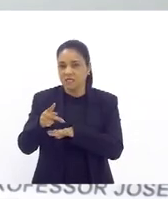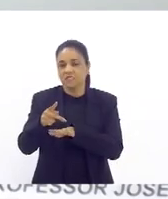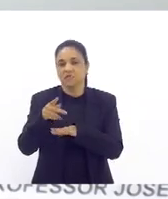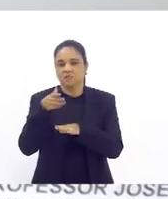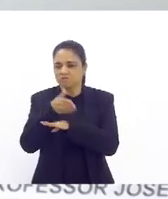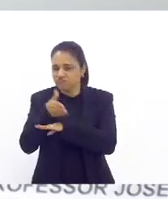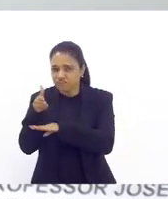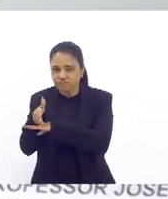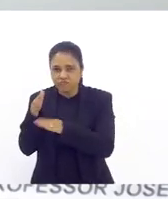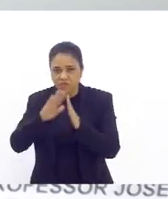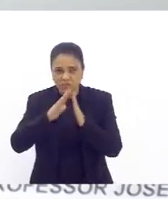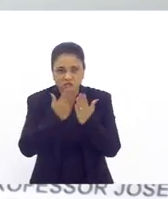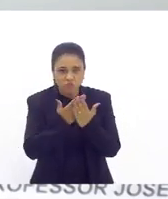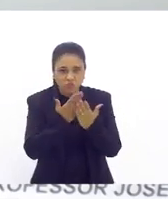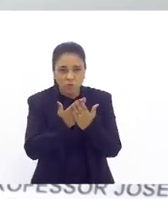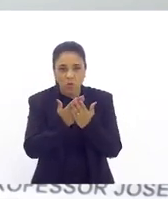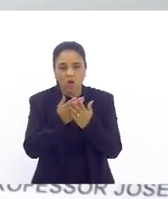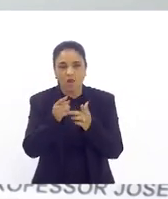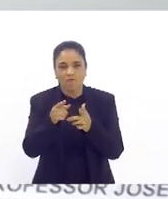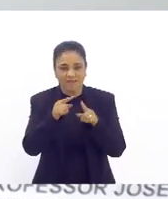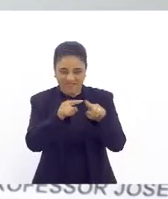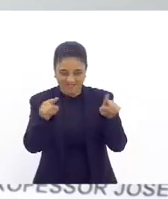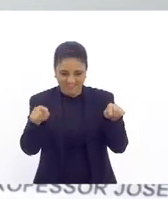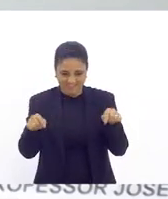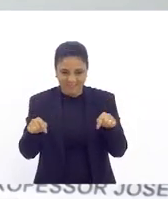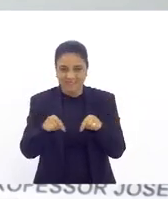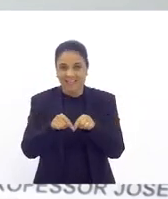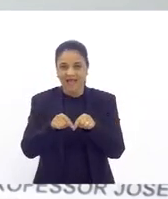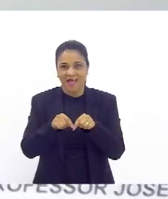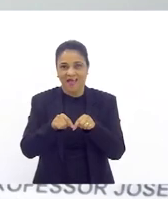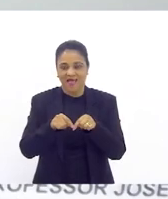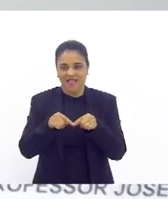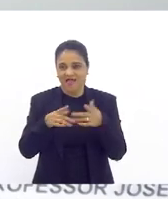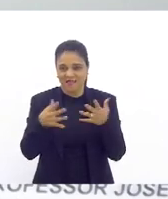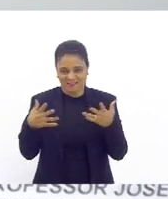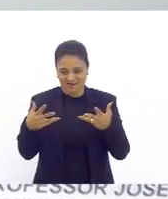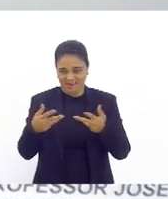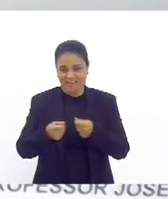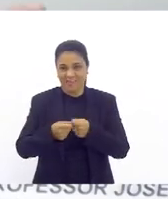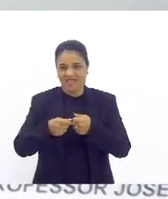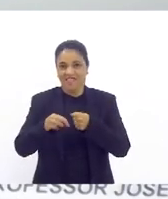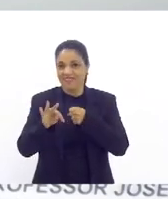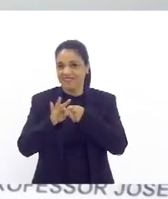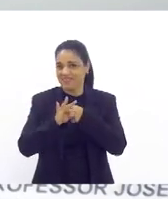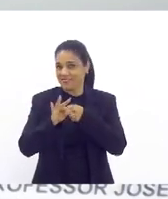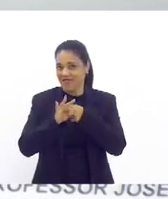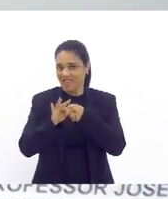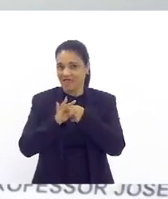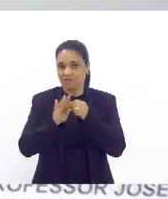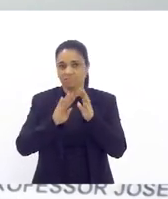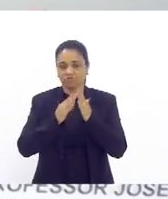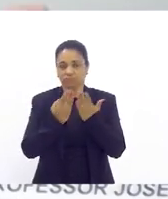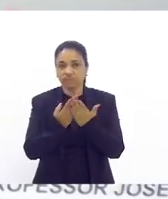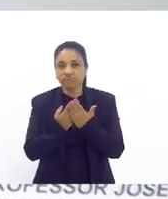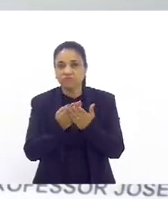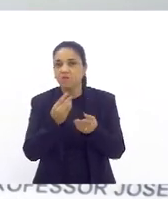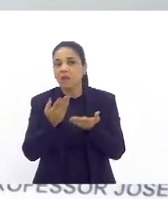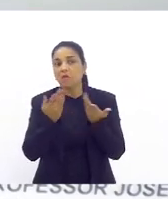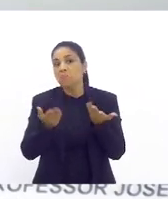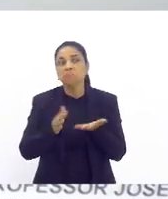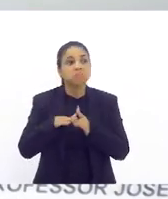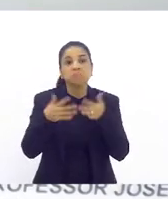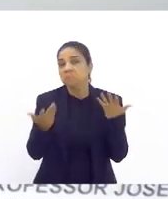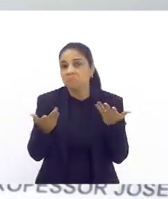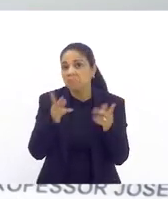todo mundo fica muito encantado com as salas makers as escolas Etec Mas cadê o professor para